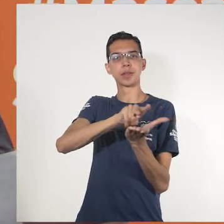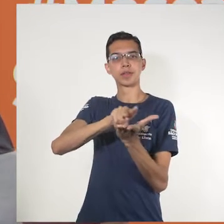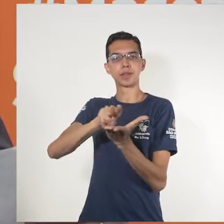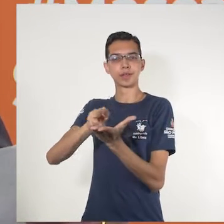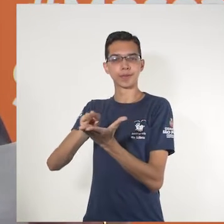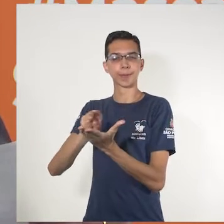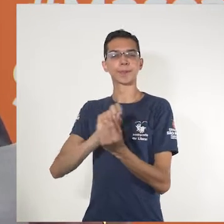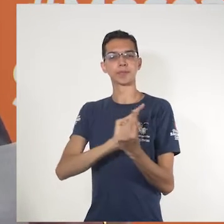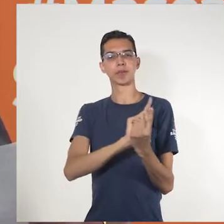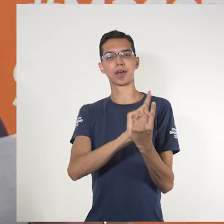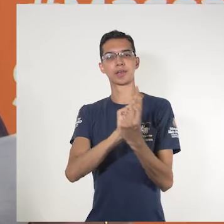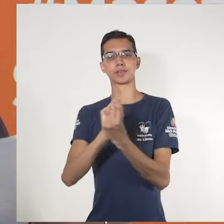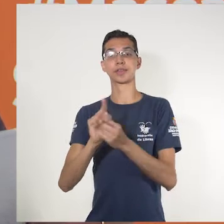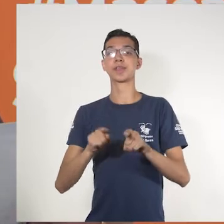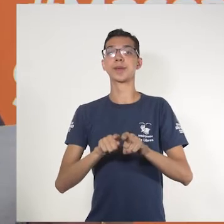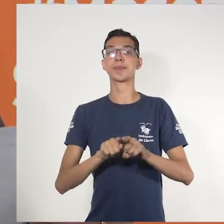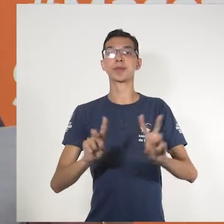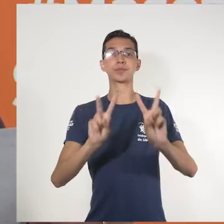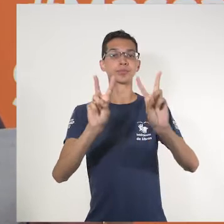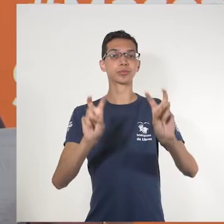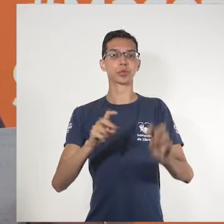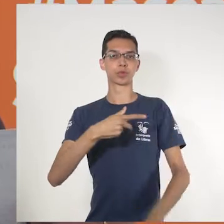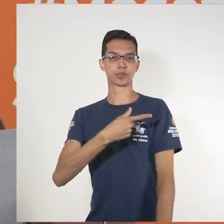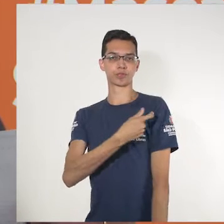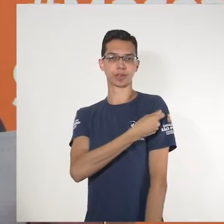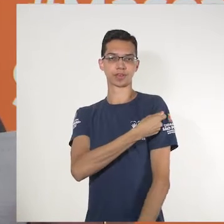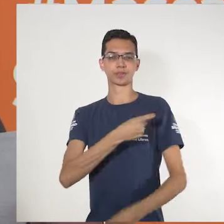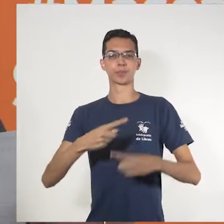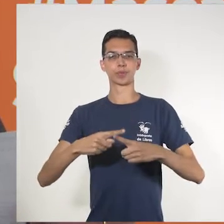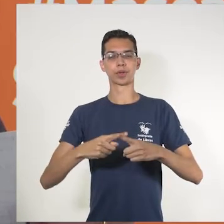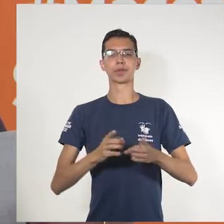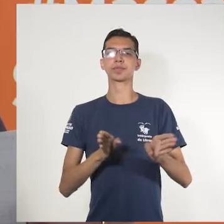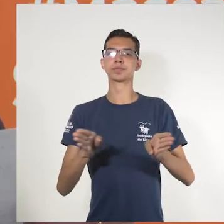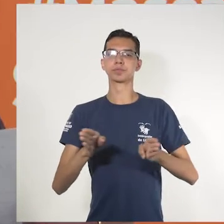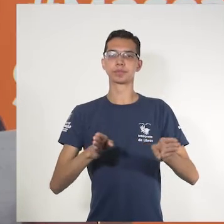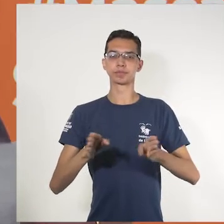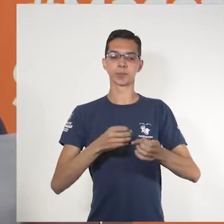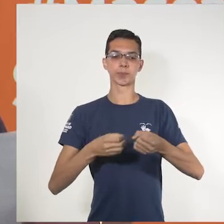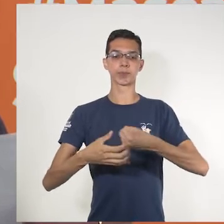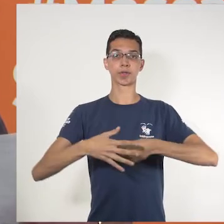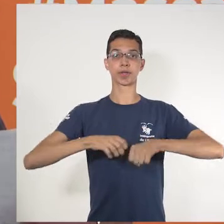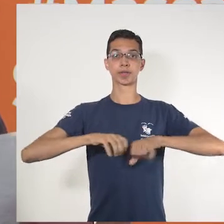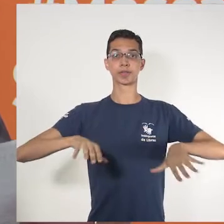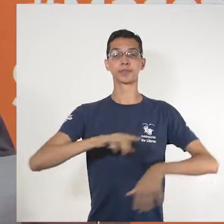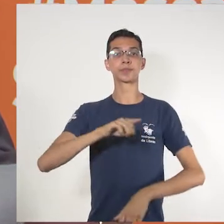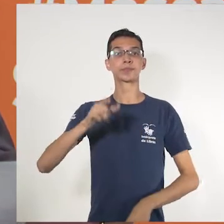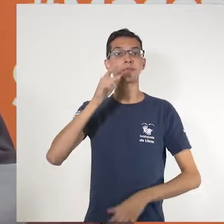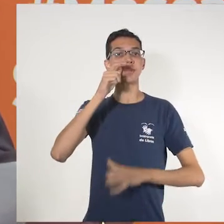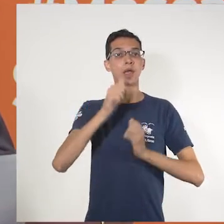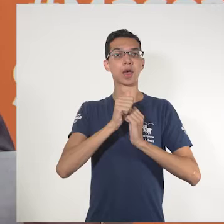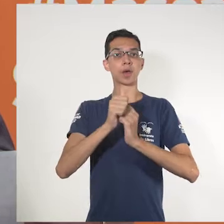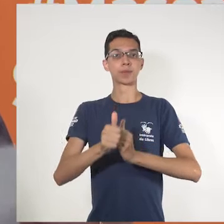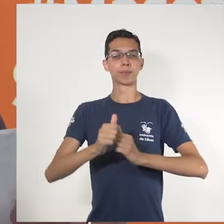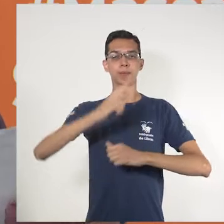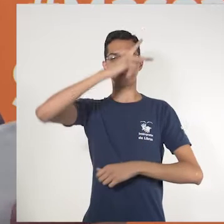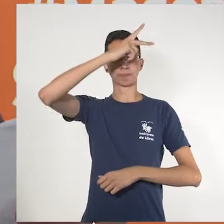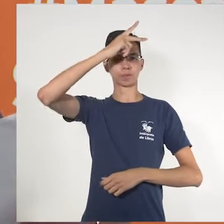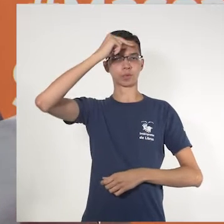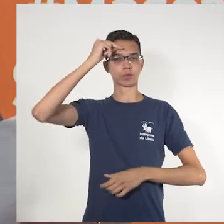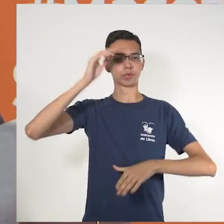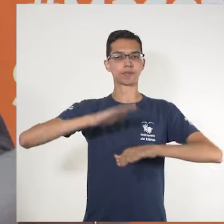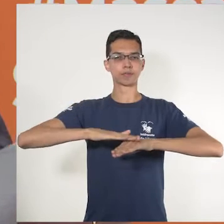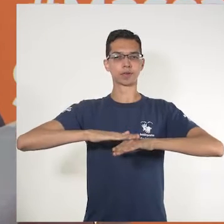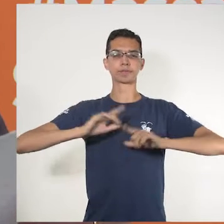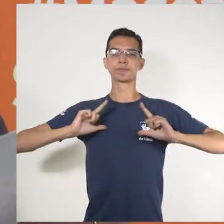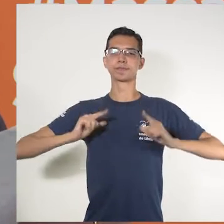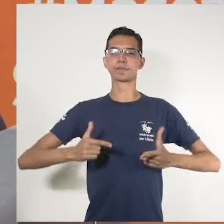pandemia. Vocês já acompanham, mas vão verificar hoje também, que todas as ações da Prefeitura são baseadas nos estudos